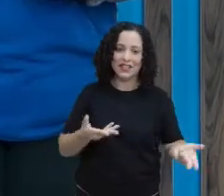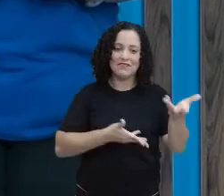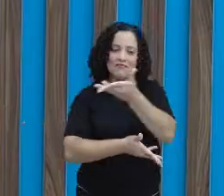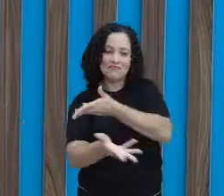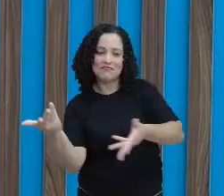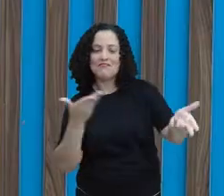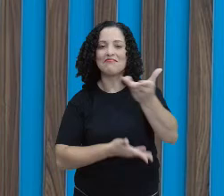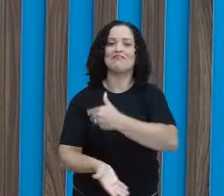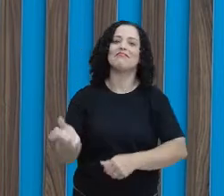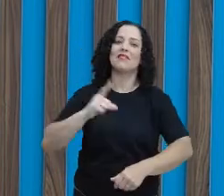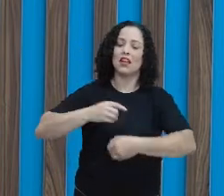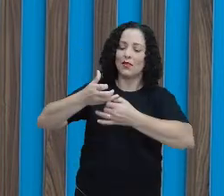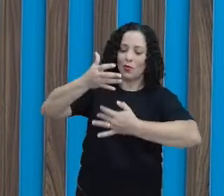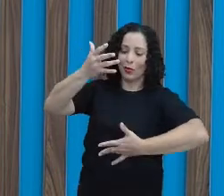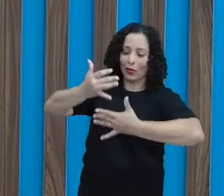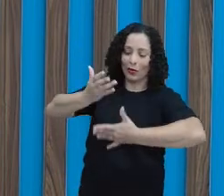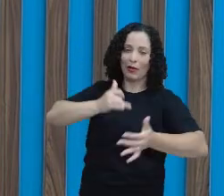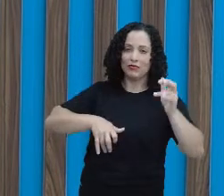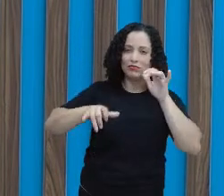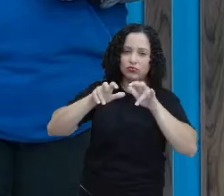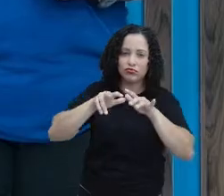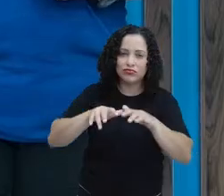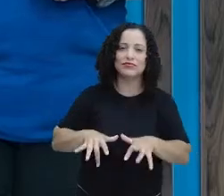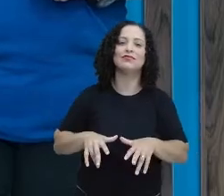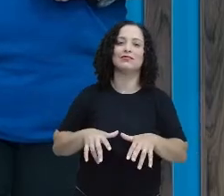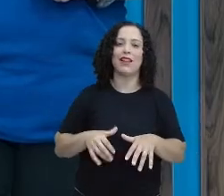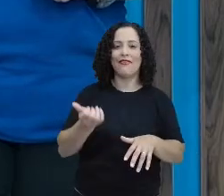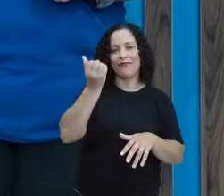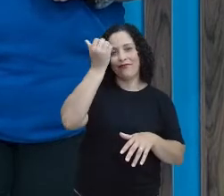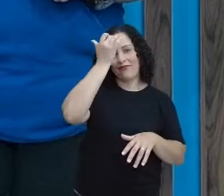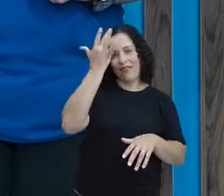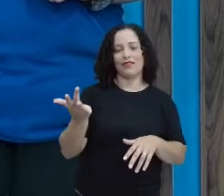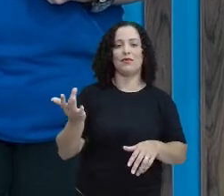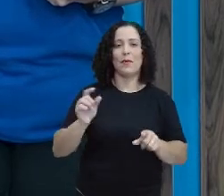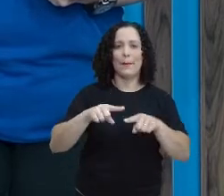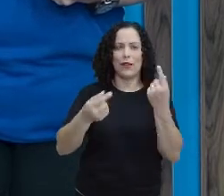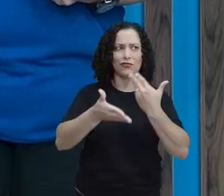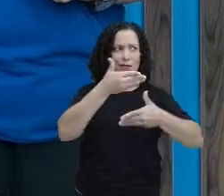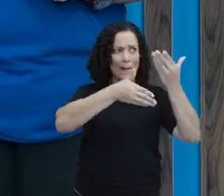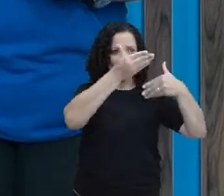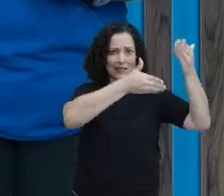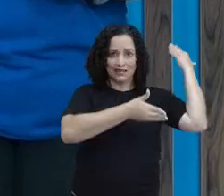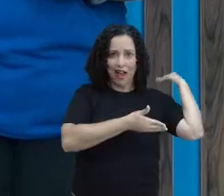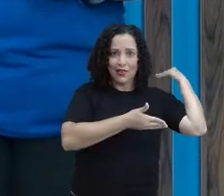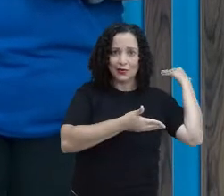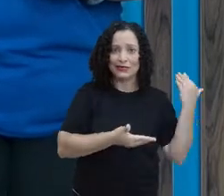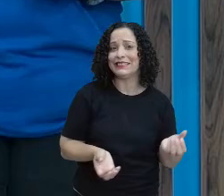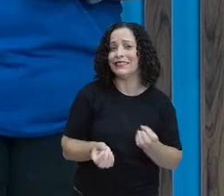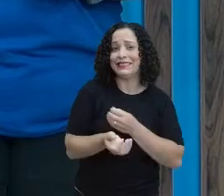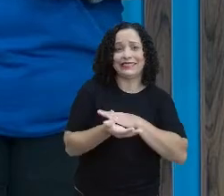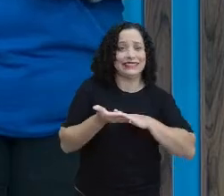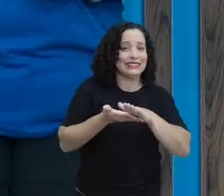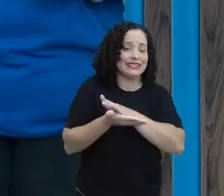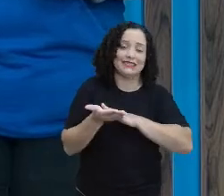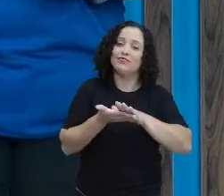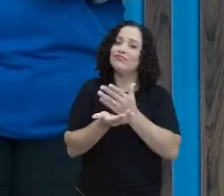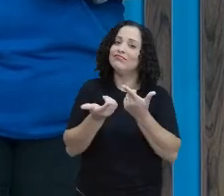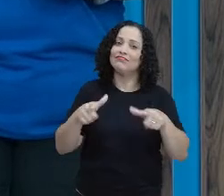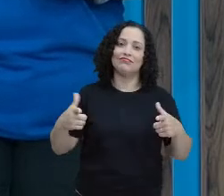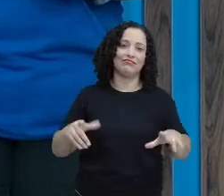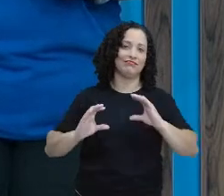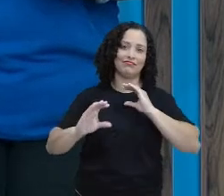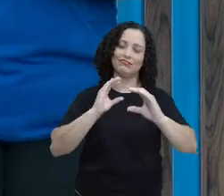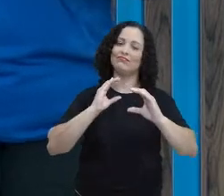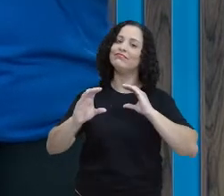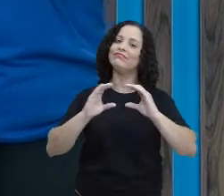aí através do chat. Isso naquela época não era, nem passava pela cabeça das pessoas que isso pudesse acontecer, tá